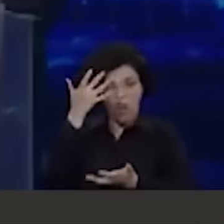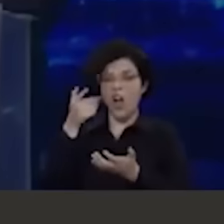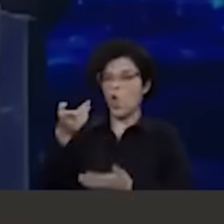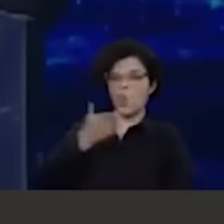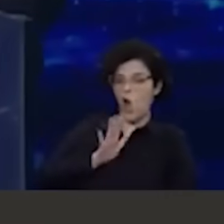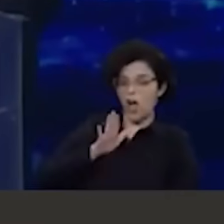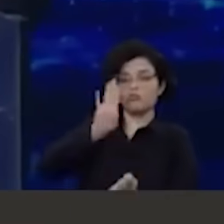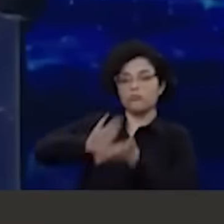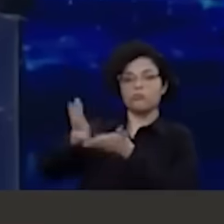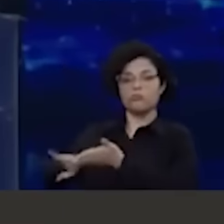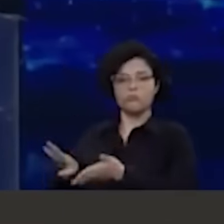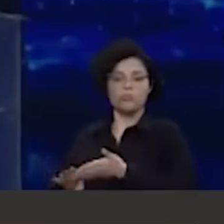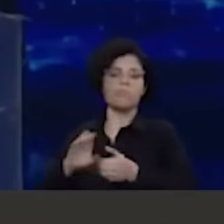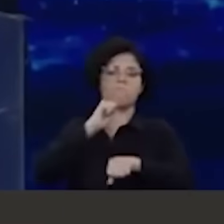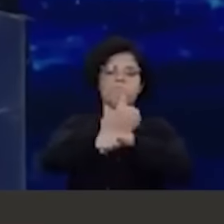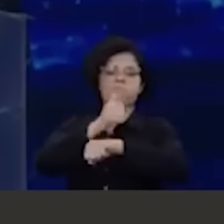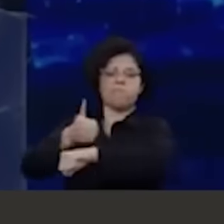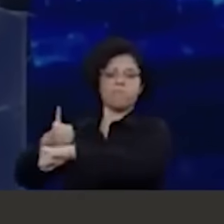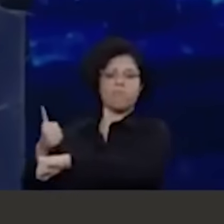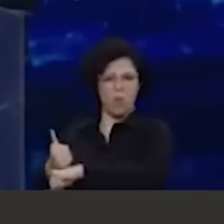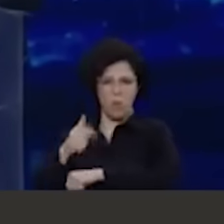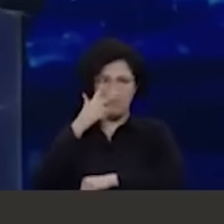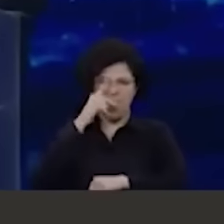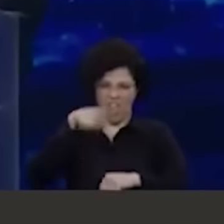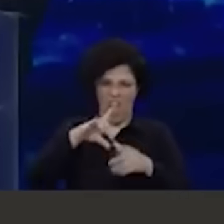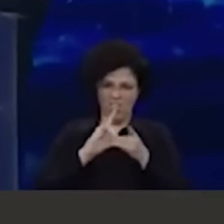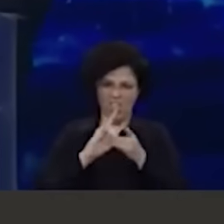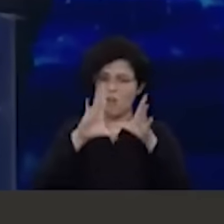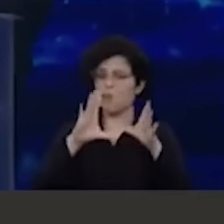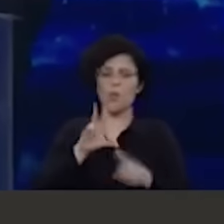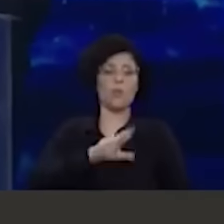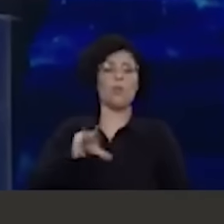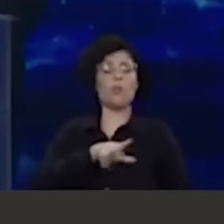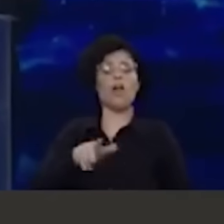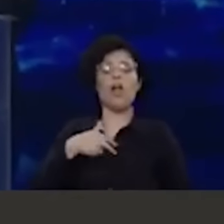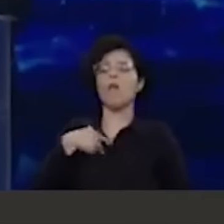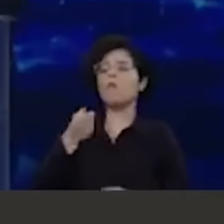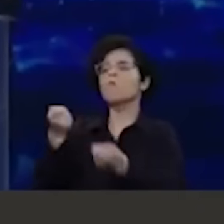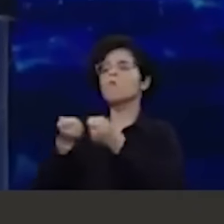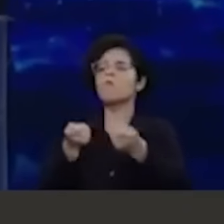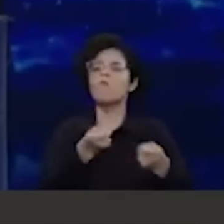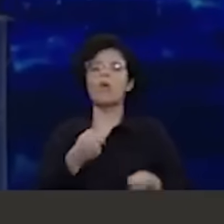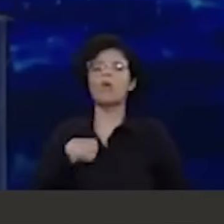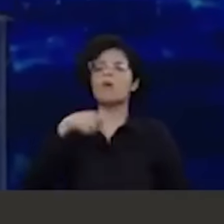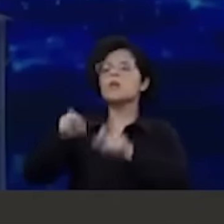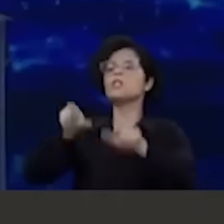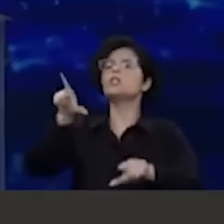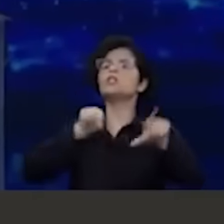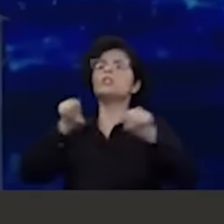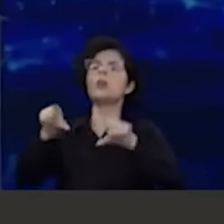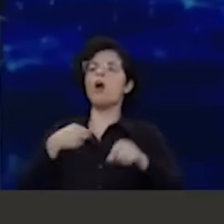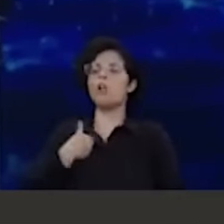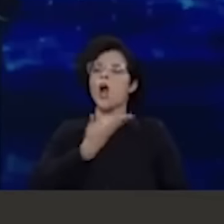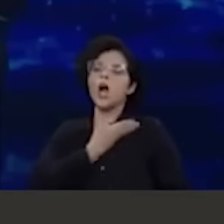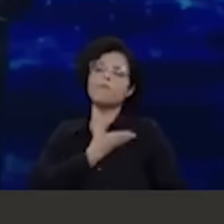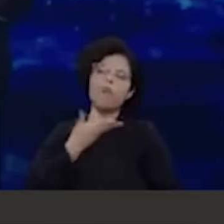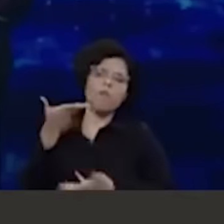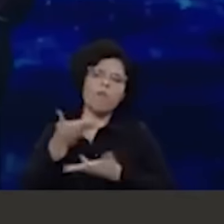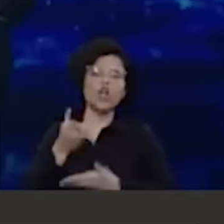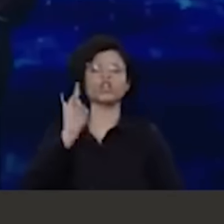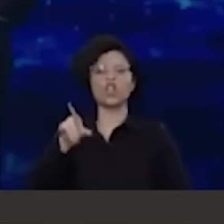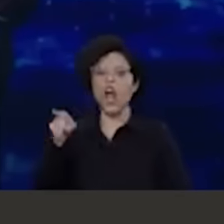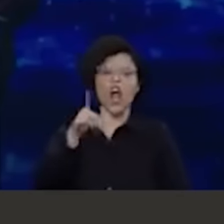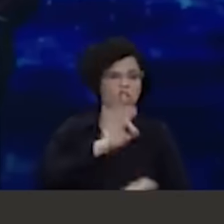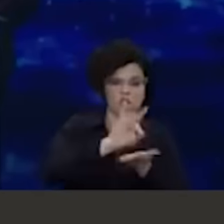Não é prudente, não é democrático um presidente da República querer ter os ministros da Suprema Corte como amigos. Você